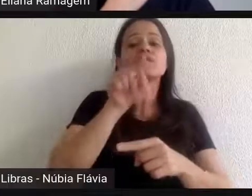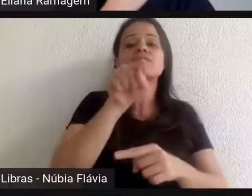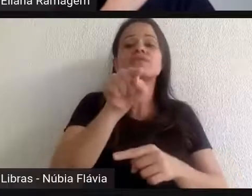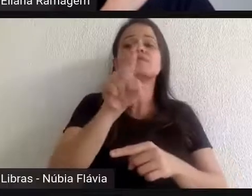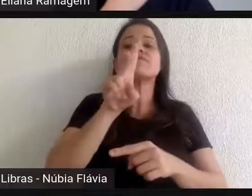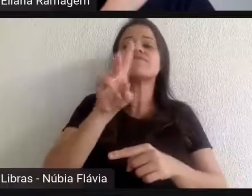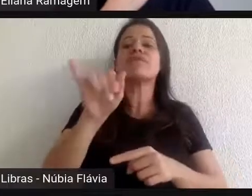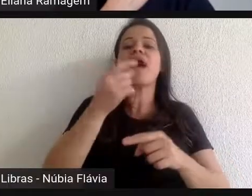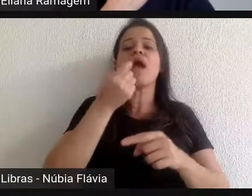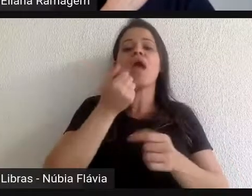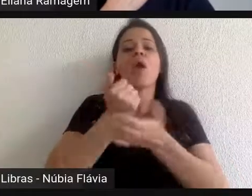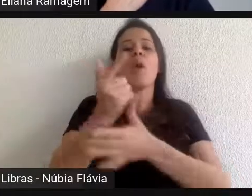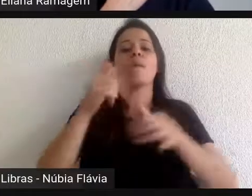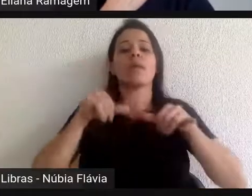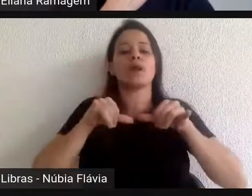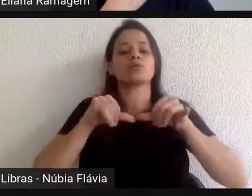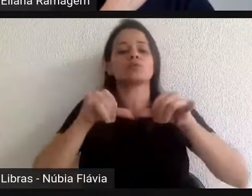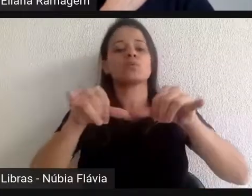planejar